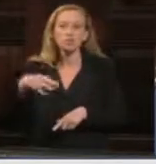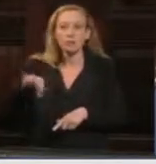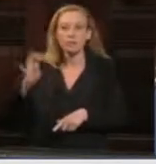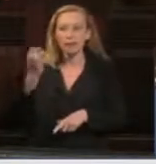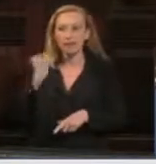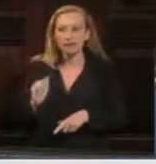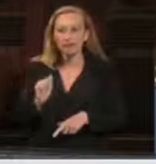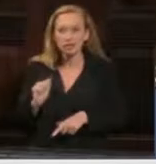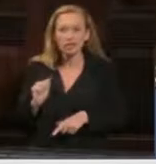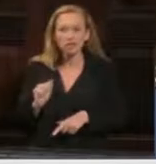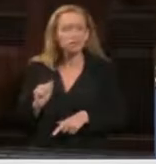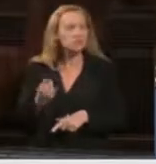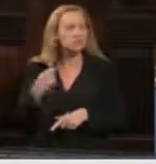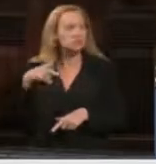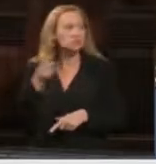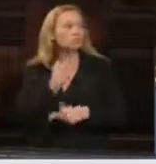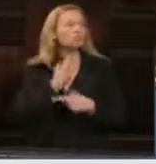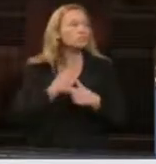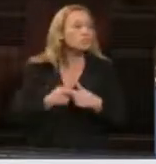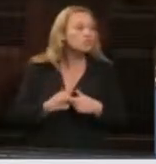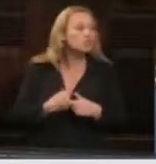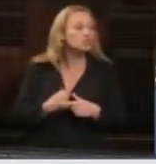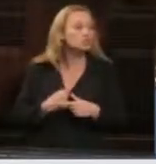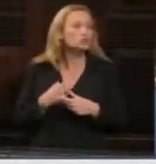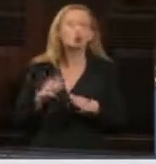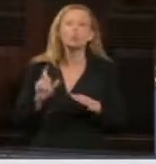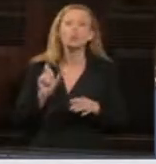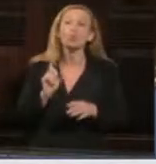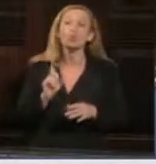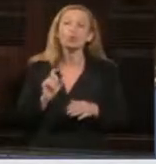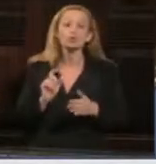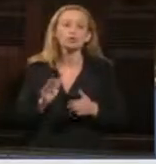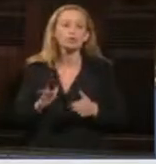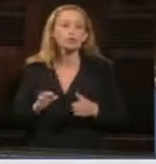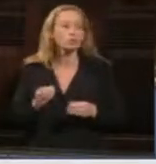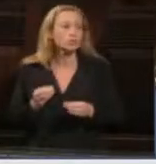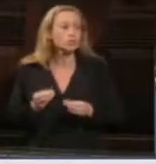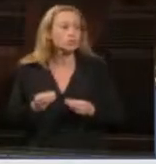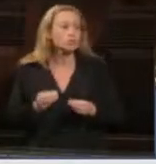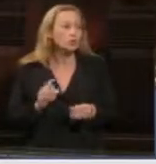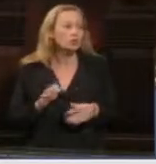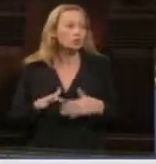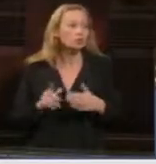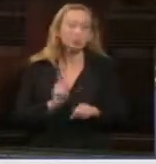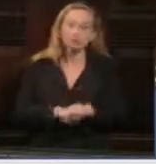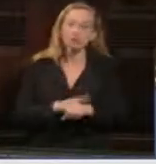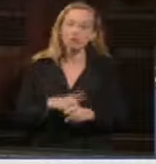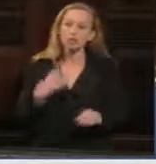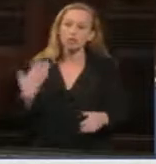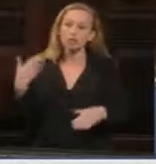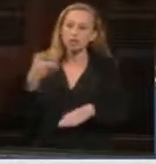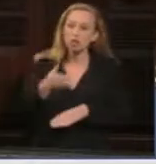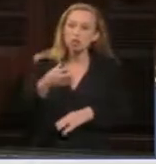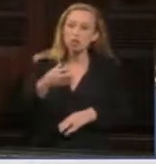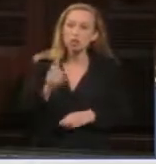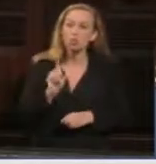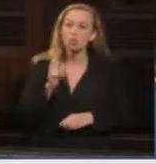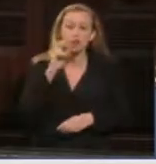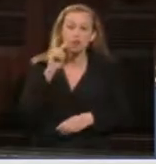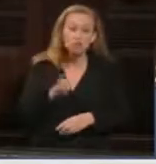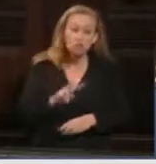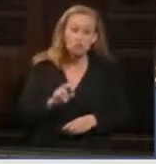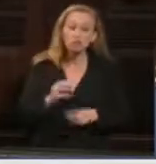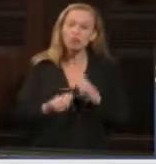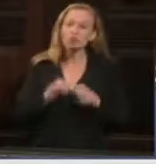as suas intenções é o quadro que ele que ele encontrou o quadro que herdou e como que a partir daí ele pretende desenvolver as políticas